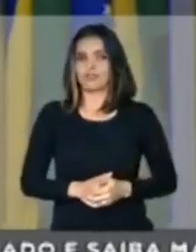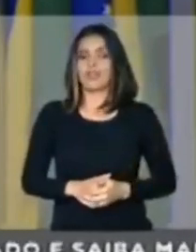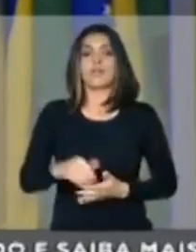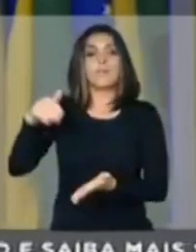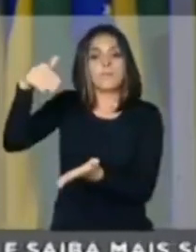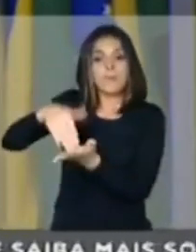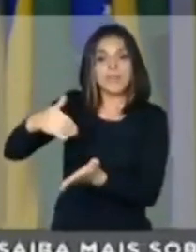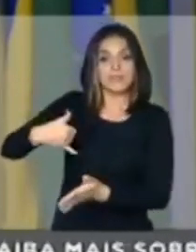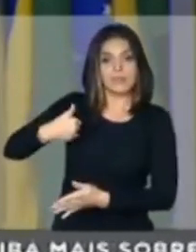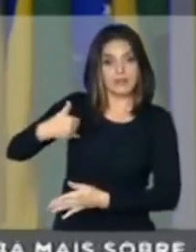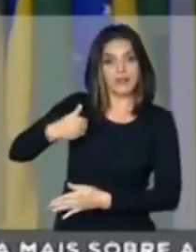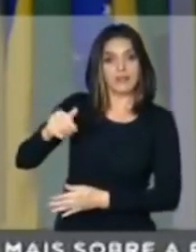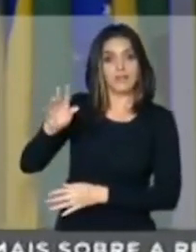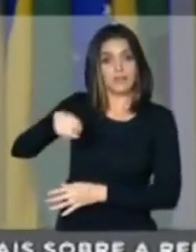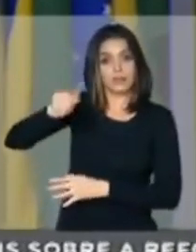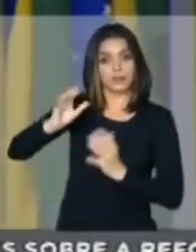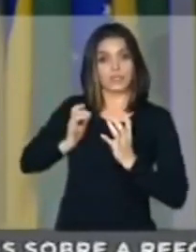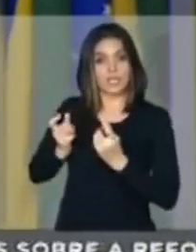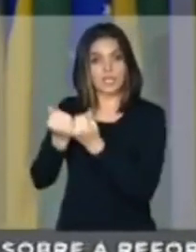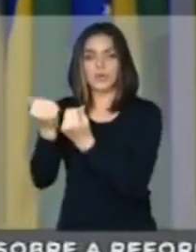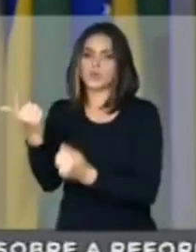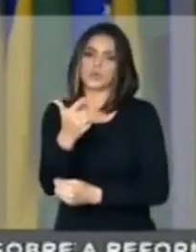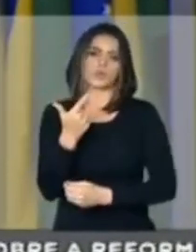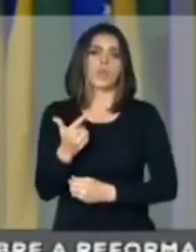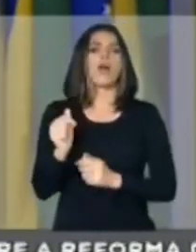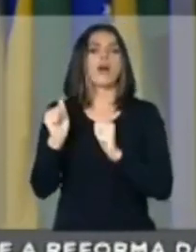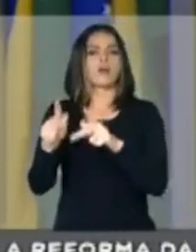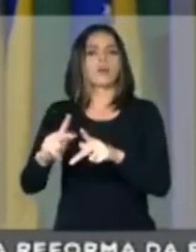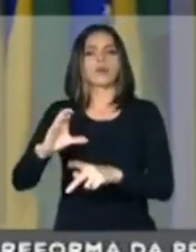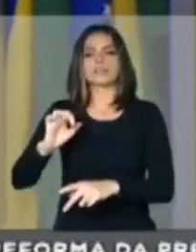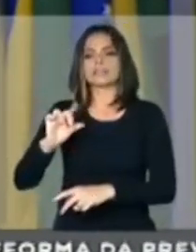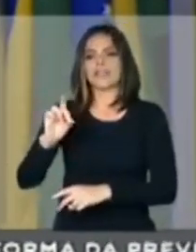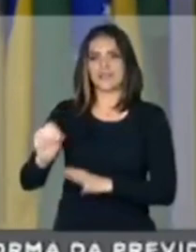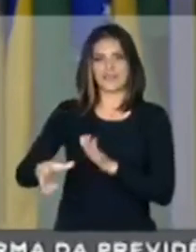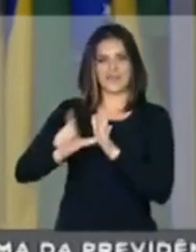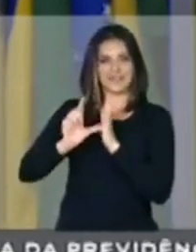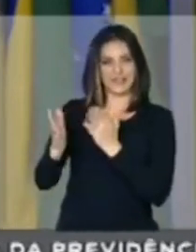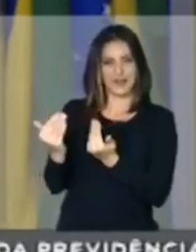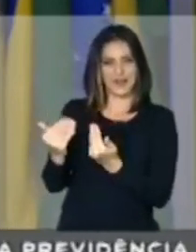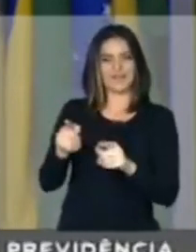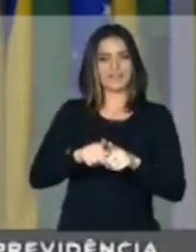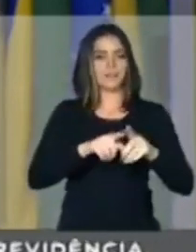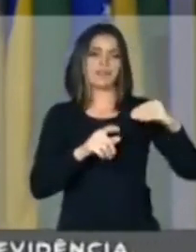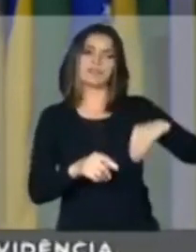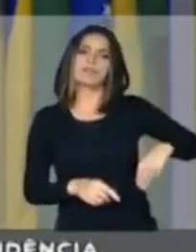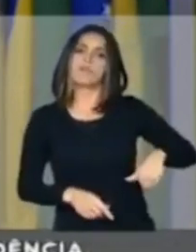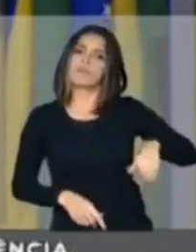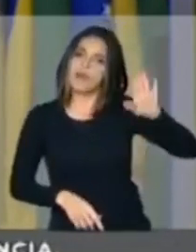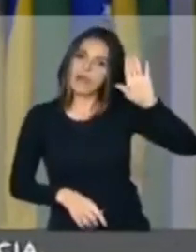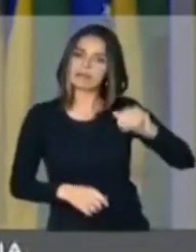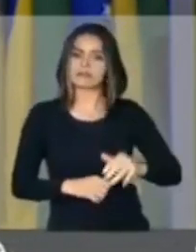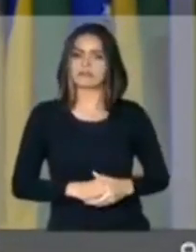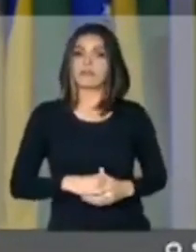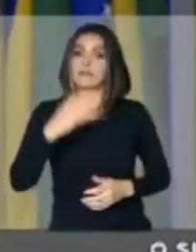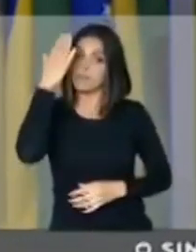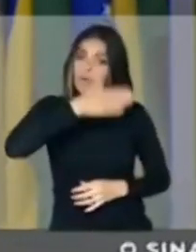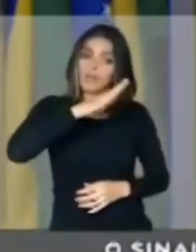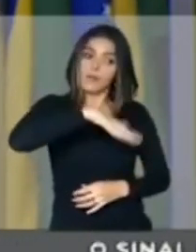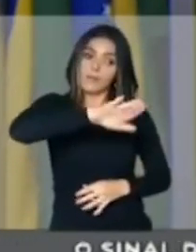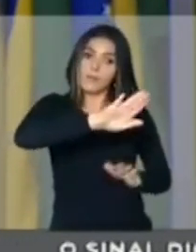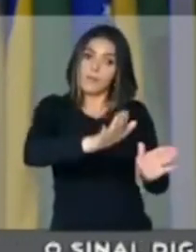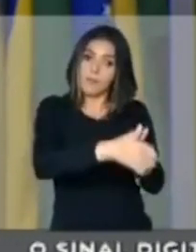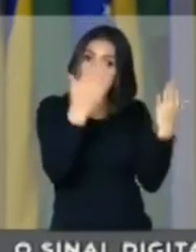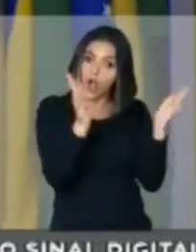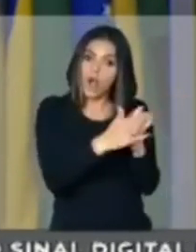rico, que se aposenta mais cedo e se aposenta ganhando mais. Portanto, é prova de que o mais pobre, por não ter